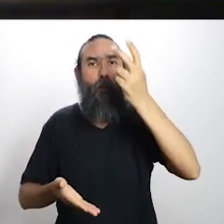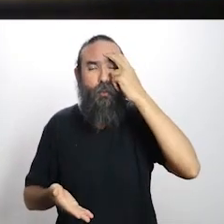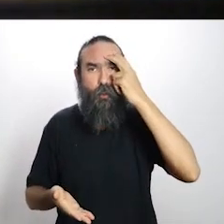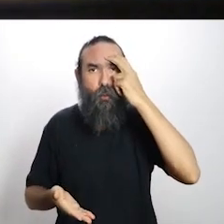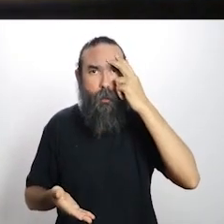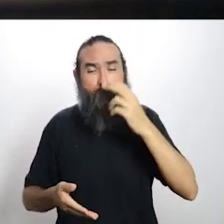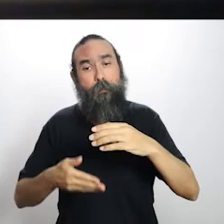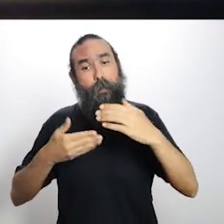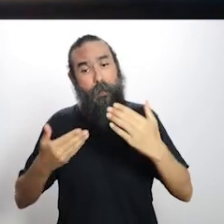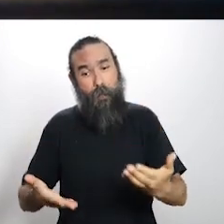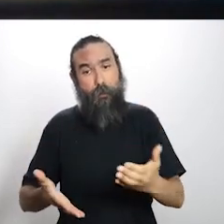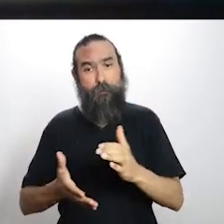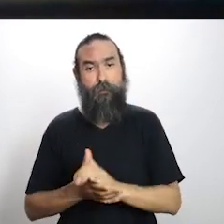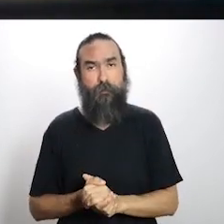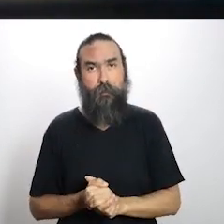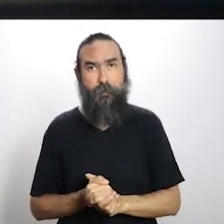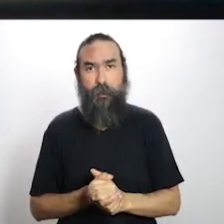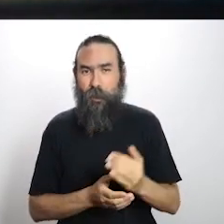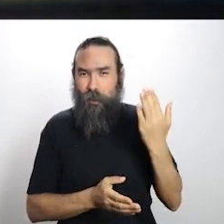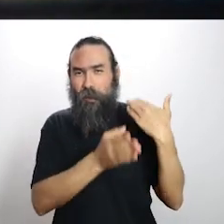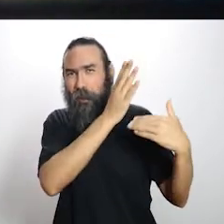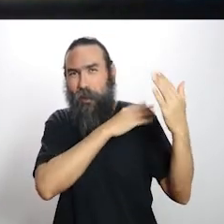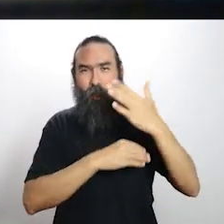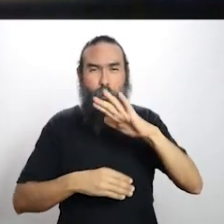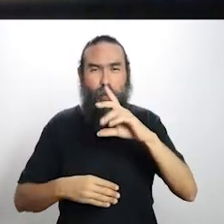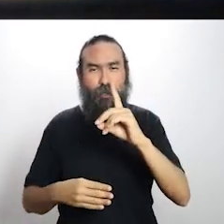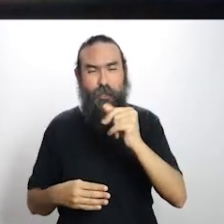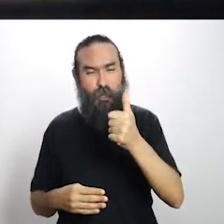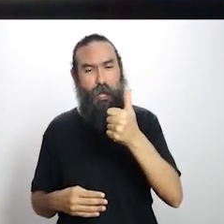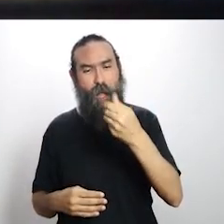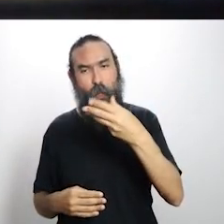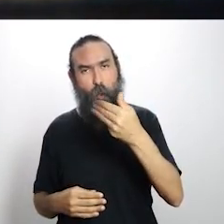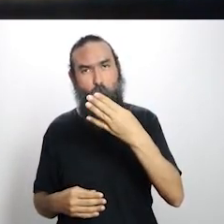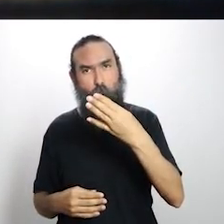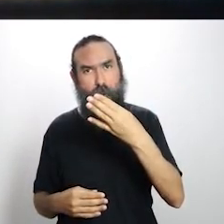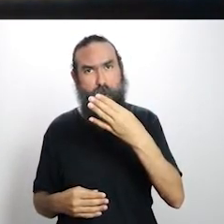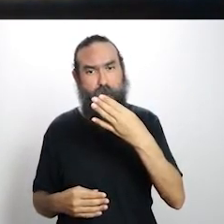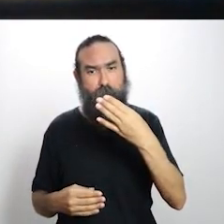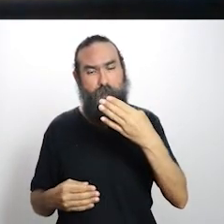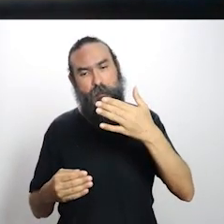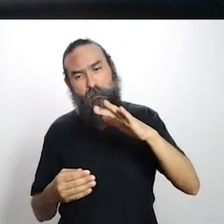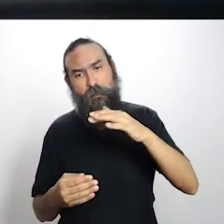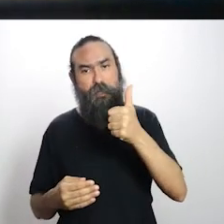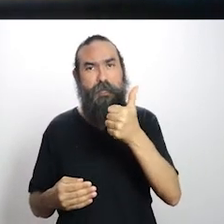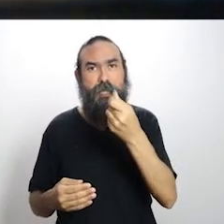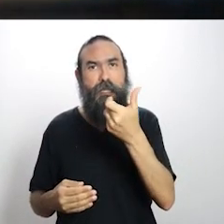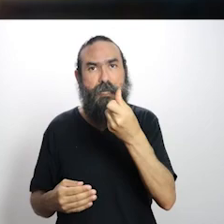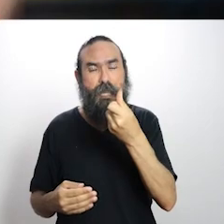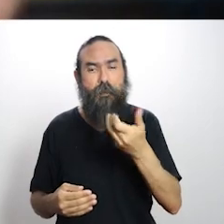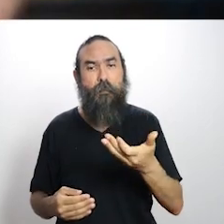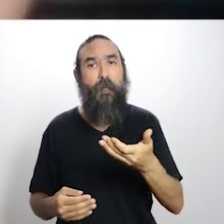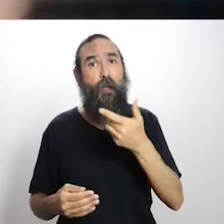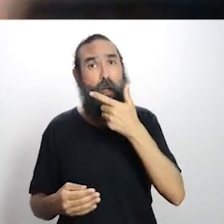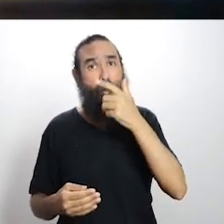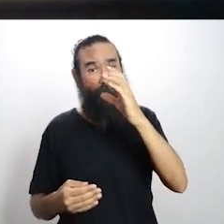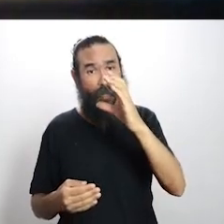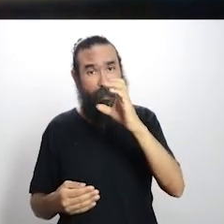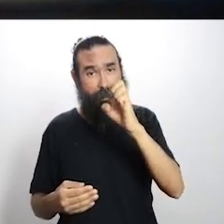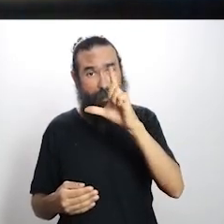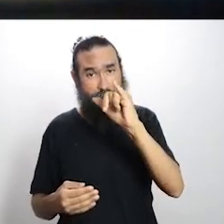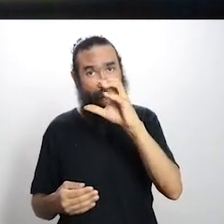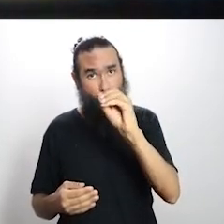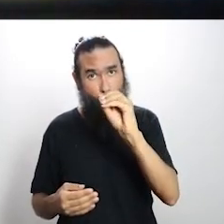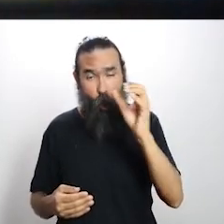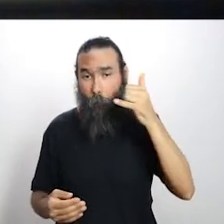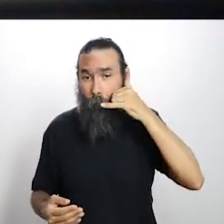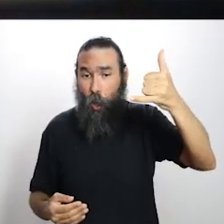Nessa ocasião, isso aconteceu entre o dia 14 e 16, o Sério Turino, que aqui está, me ligou, que ele estava